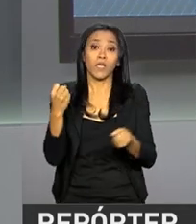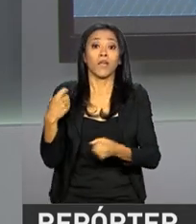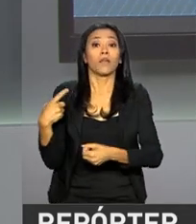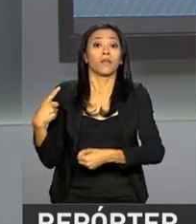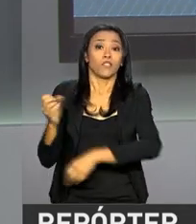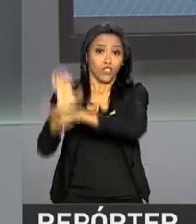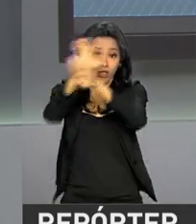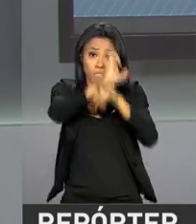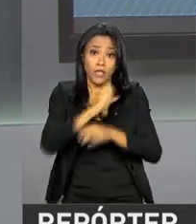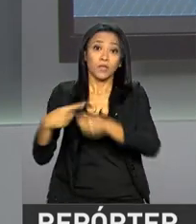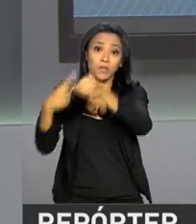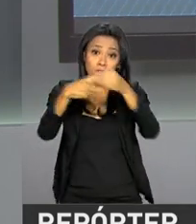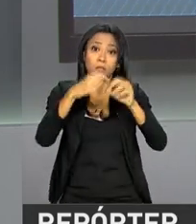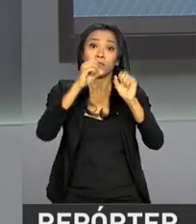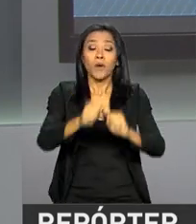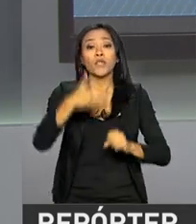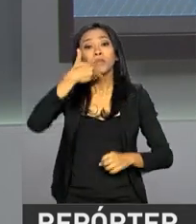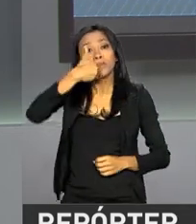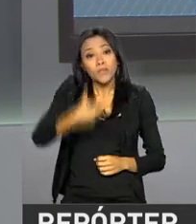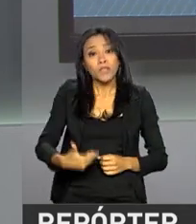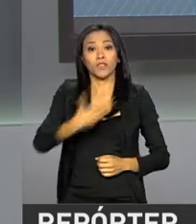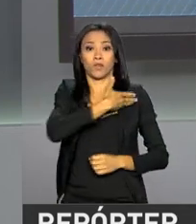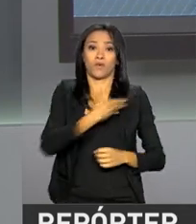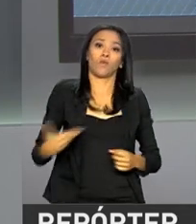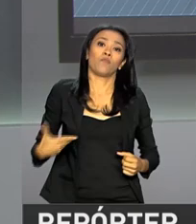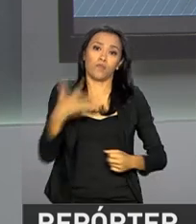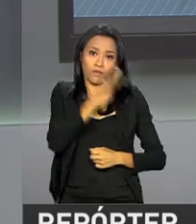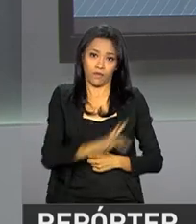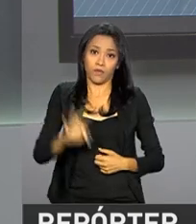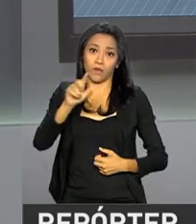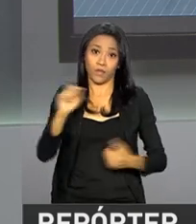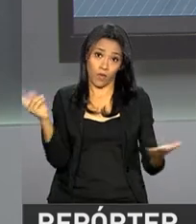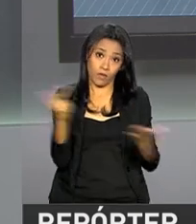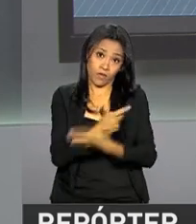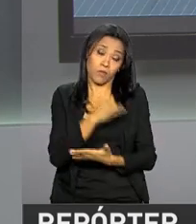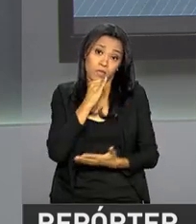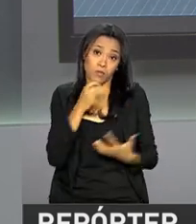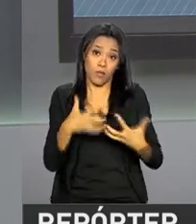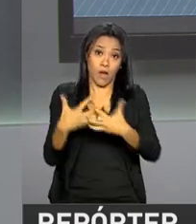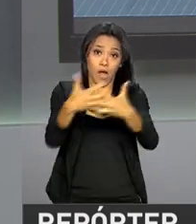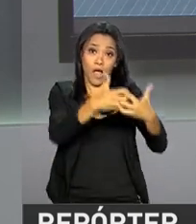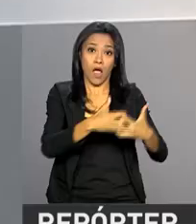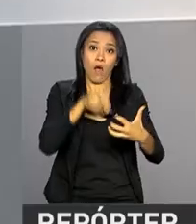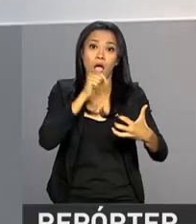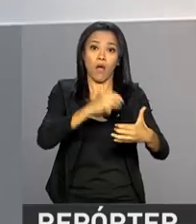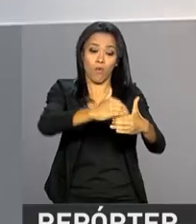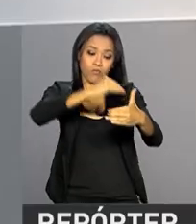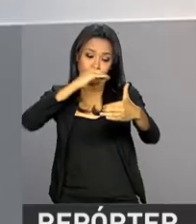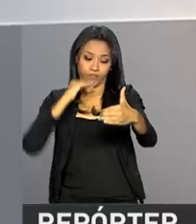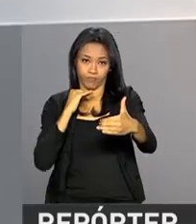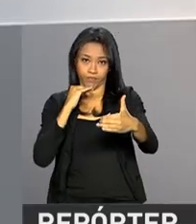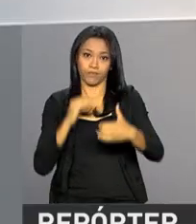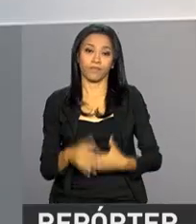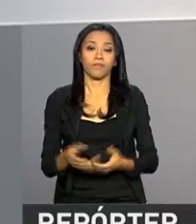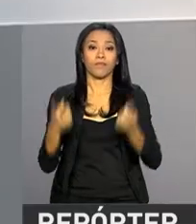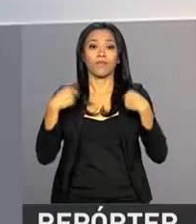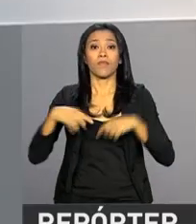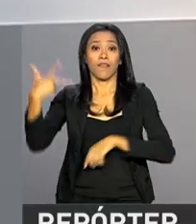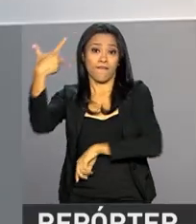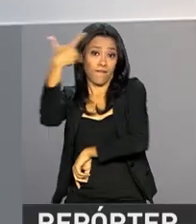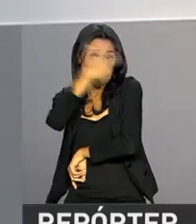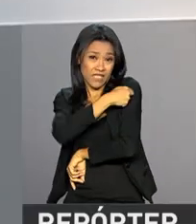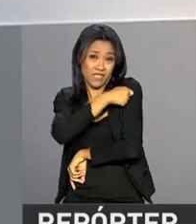da união para socorro e assistência à população atingida como a operação carro pipa as vacinas da